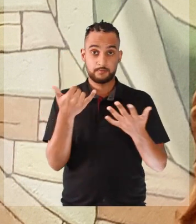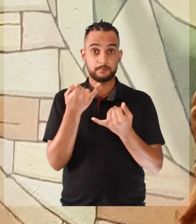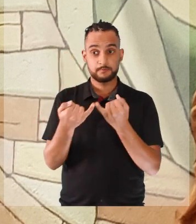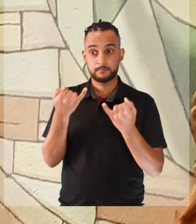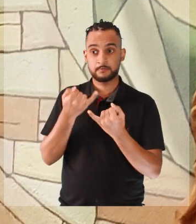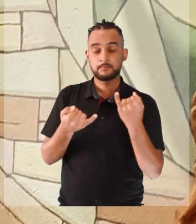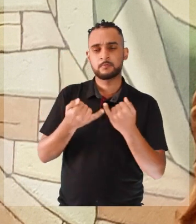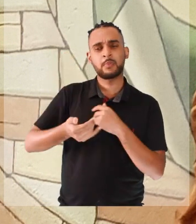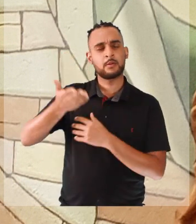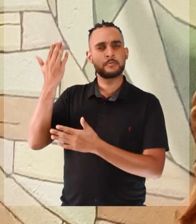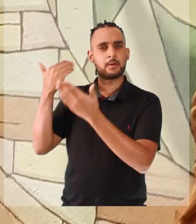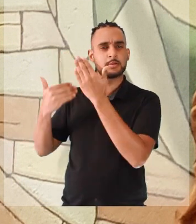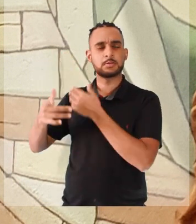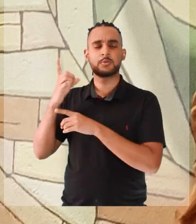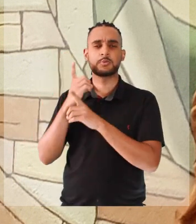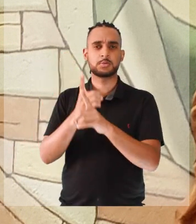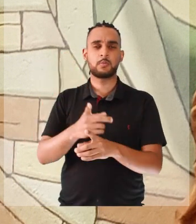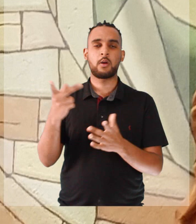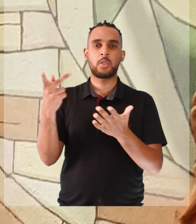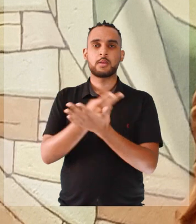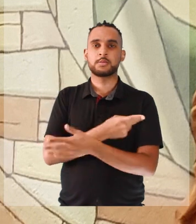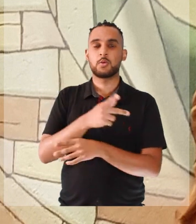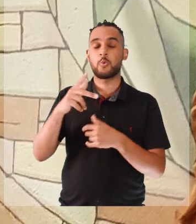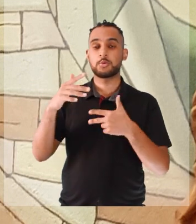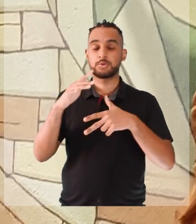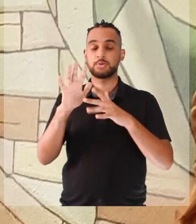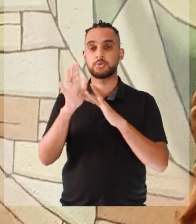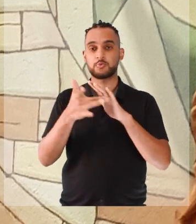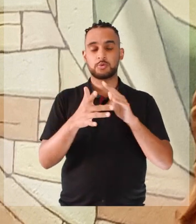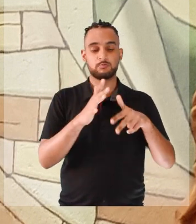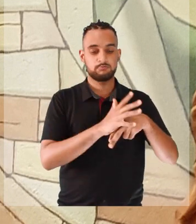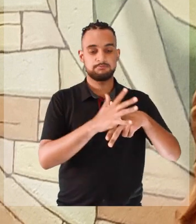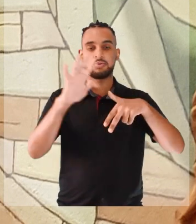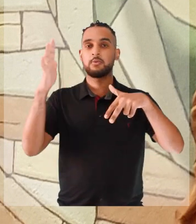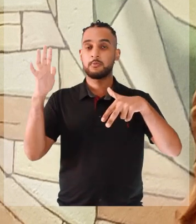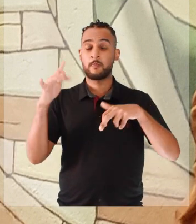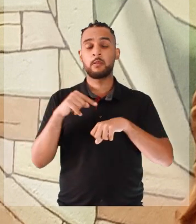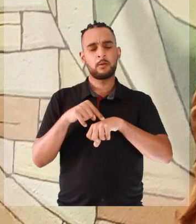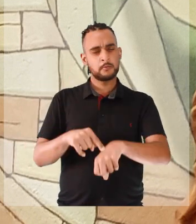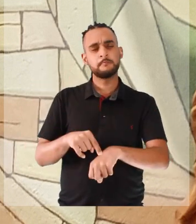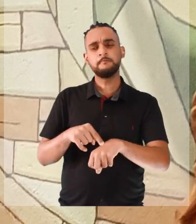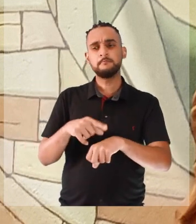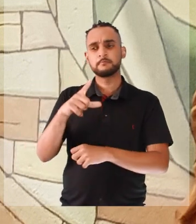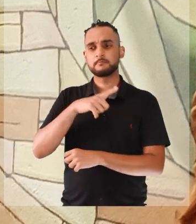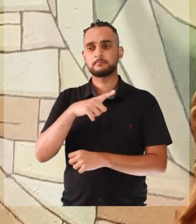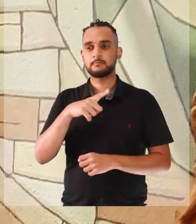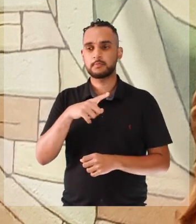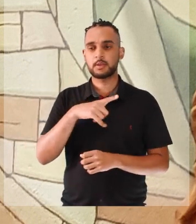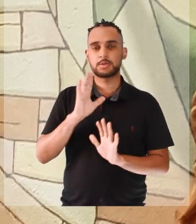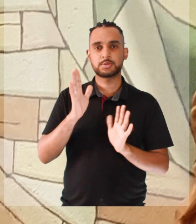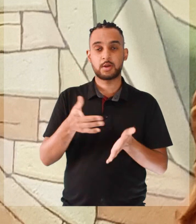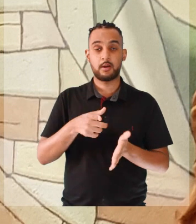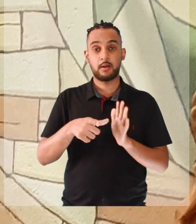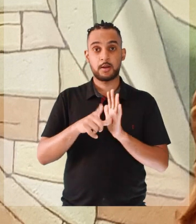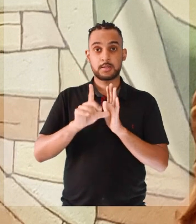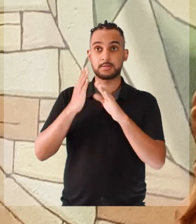Deus, acontece algo semelhante ao que os discípulos viveram na Transfiguração. Durante um ligeiro momento,